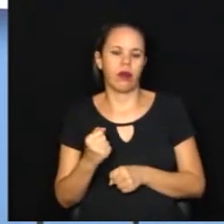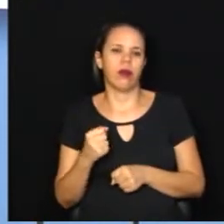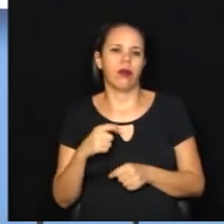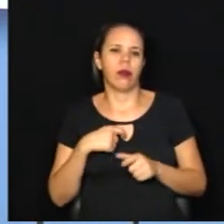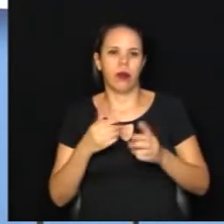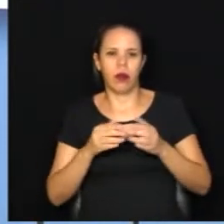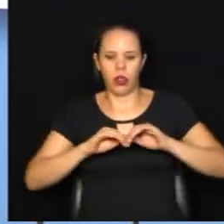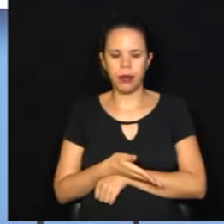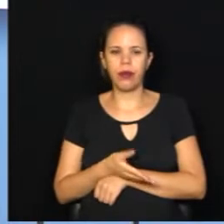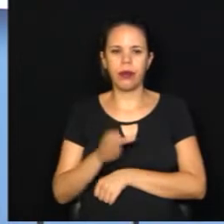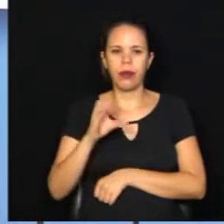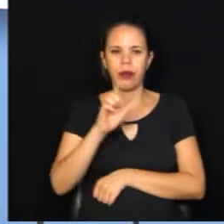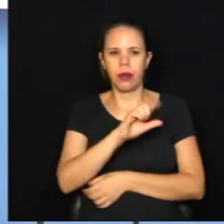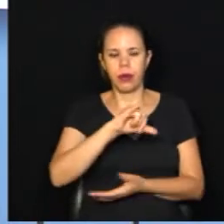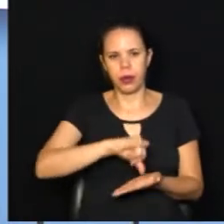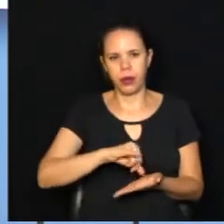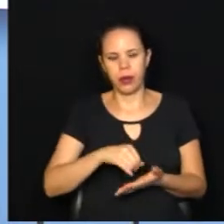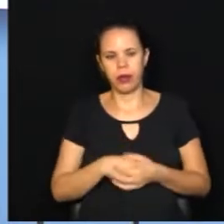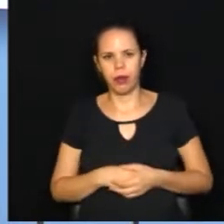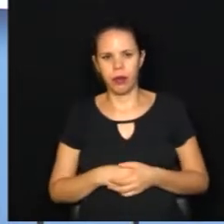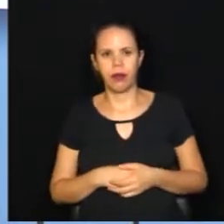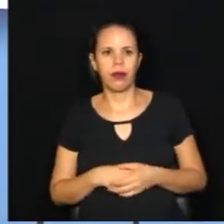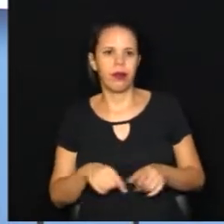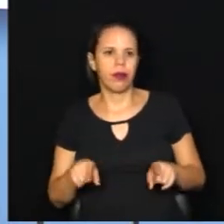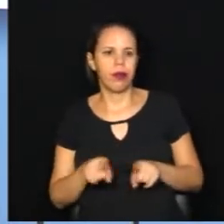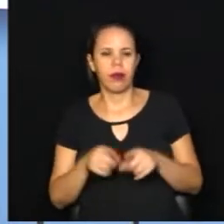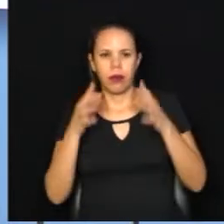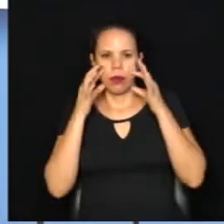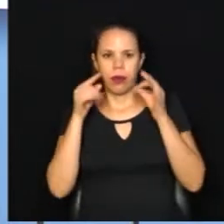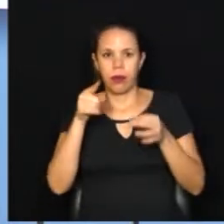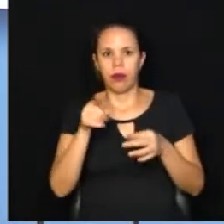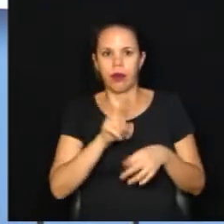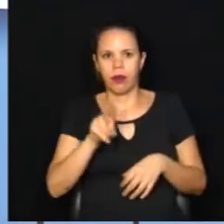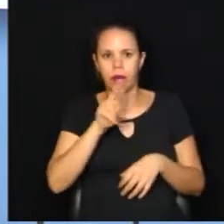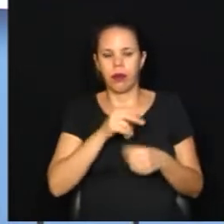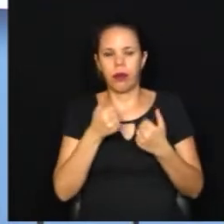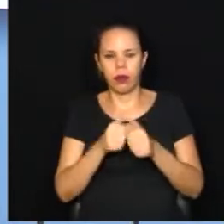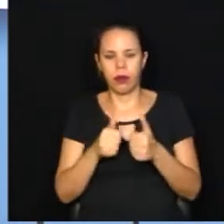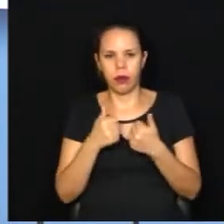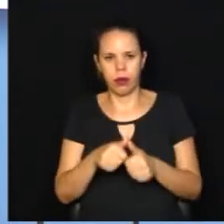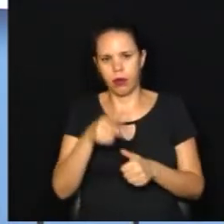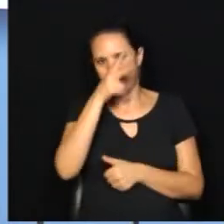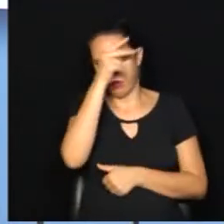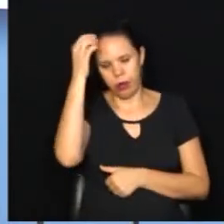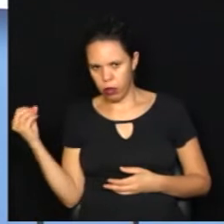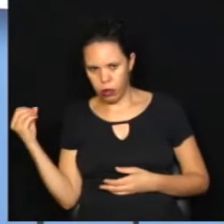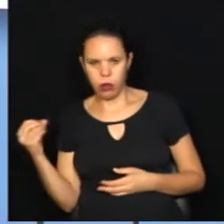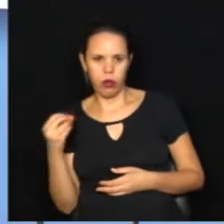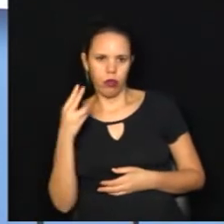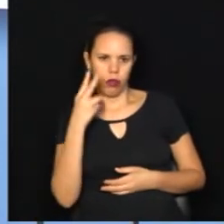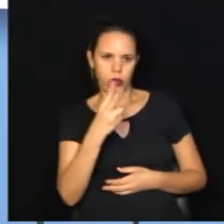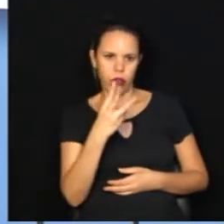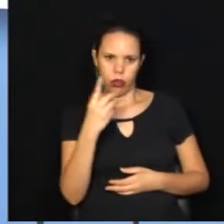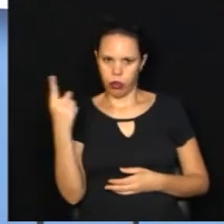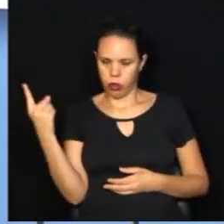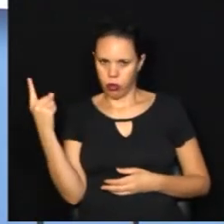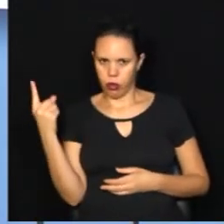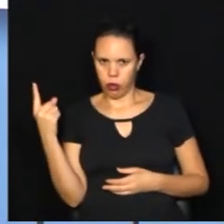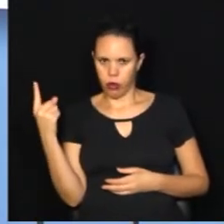só, aqui no centro, na Barreto Leme, o fechamento vai acontecer das 7h30 da manhã às 5 da